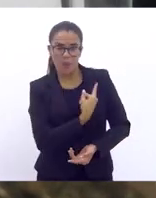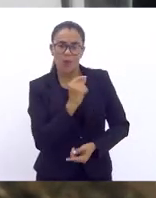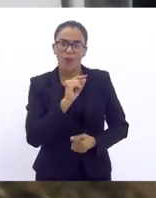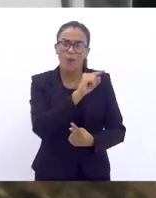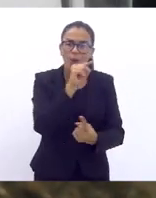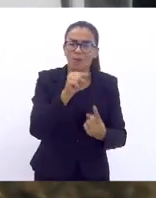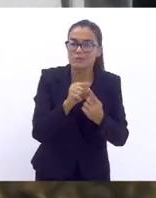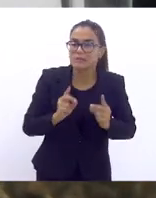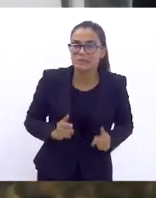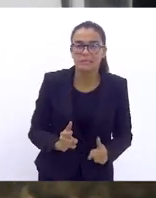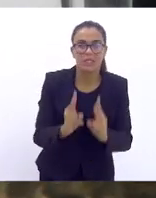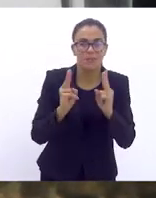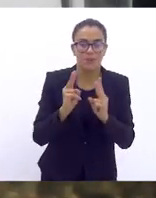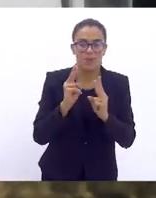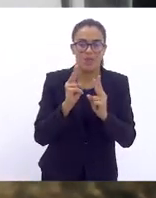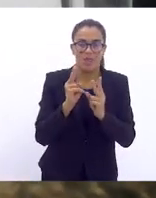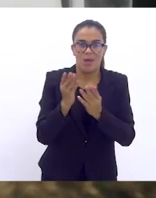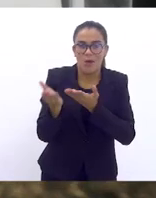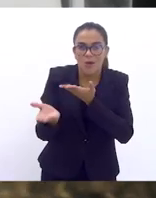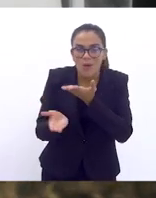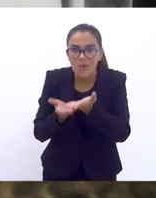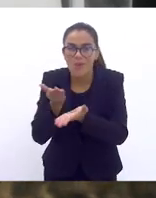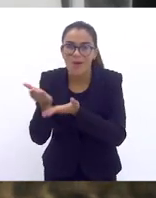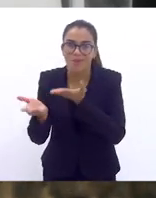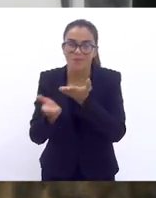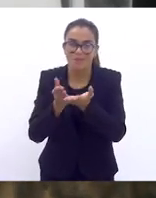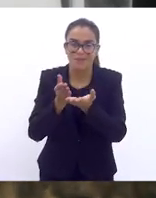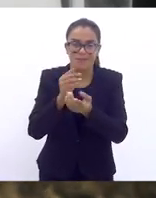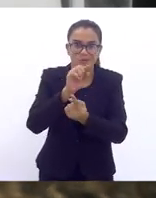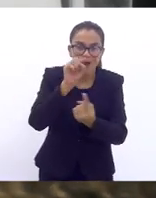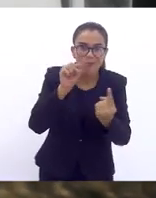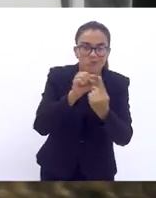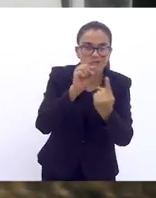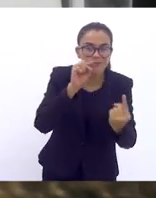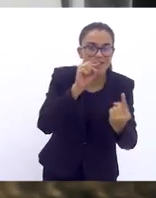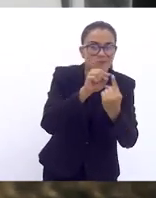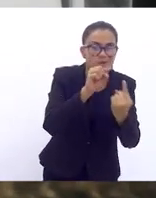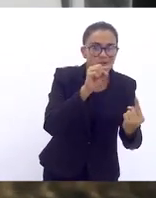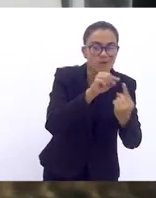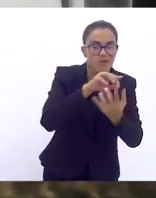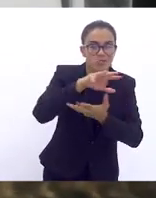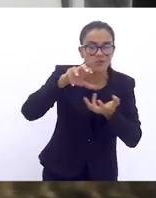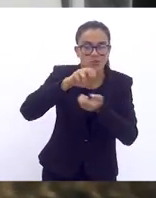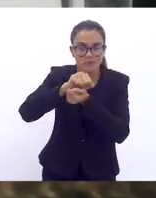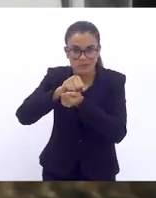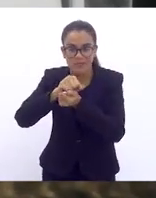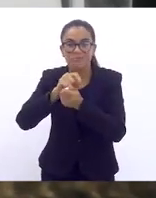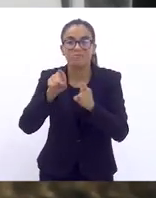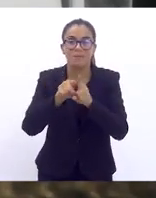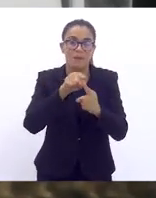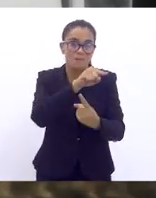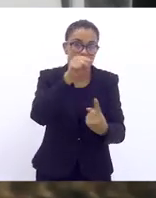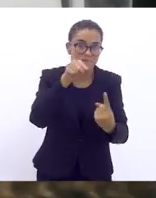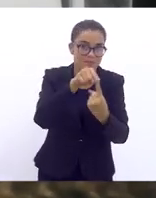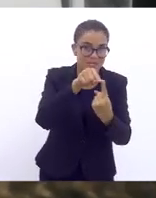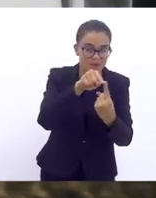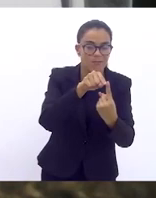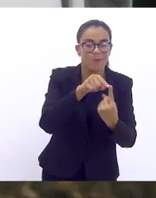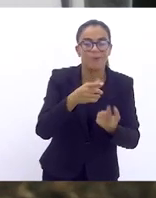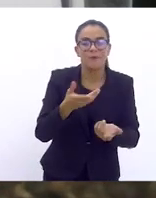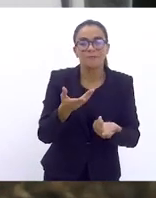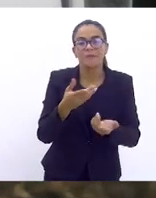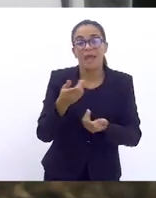sempre será do atendimento aos objetivos do desenvolvimento sustentável as missões e que